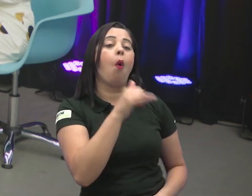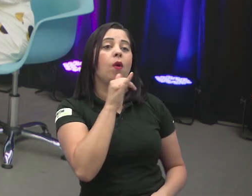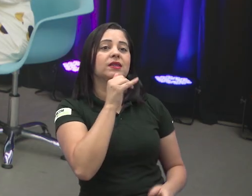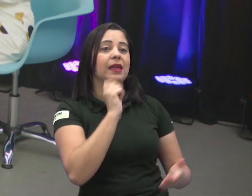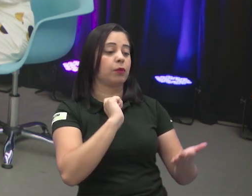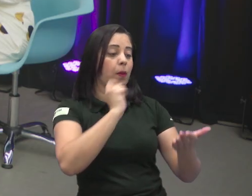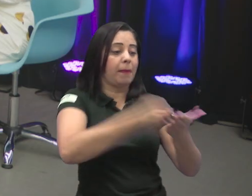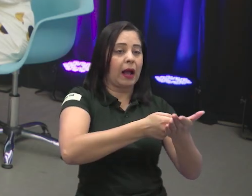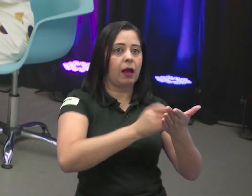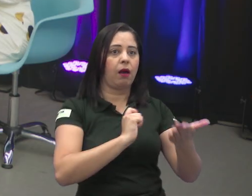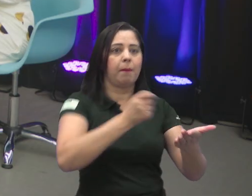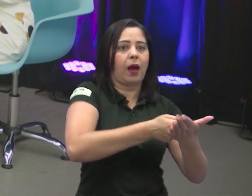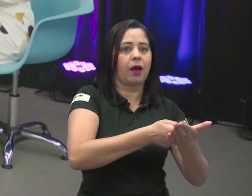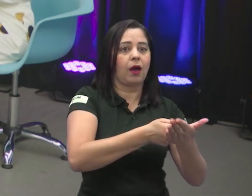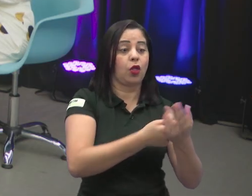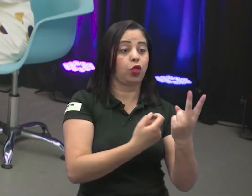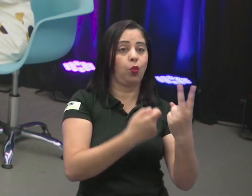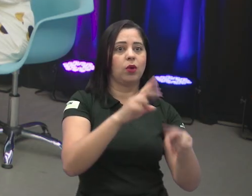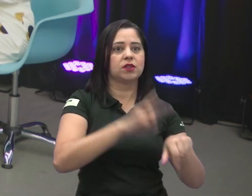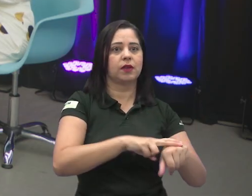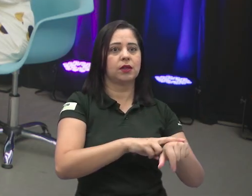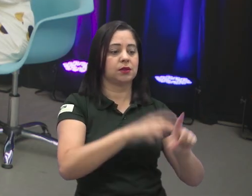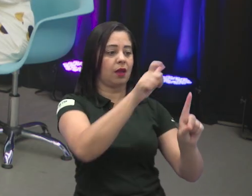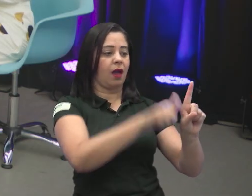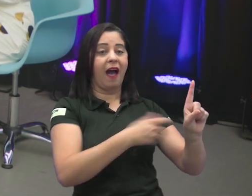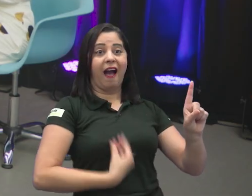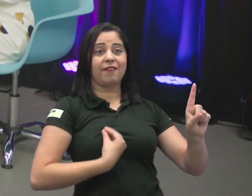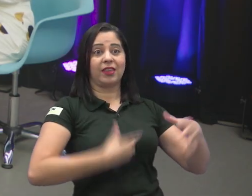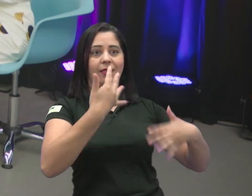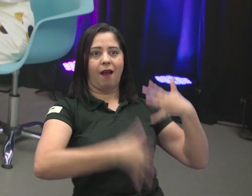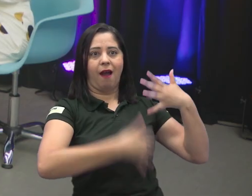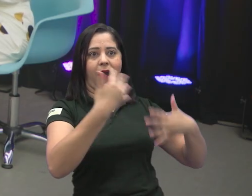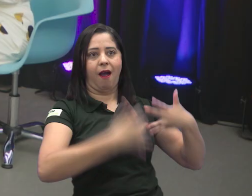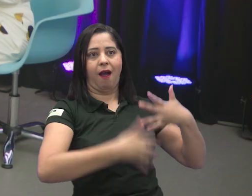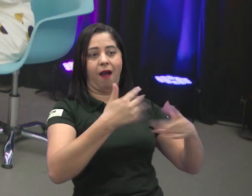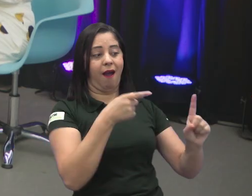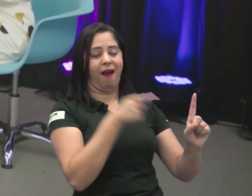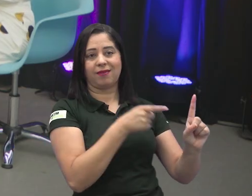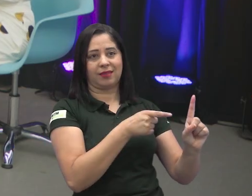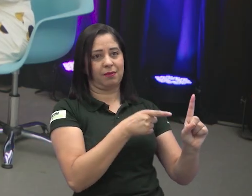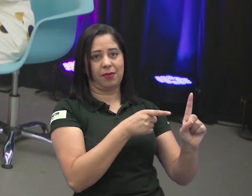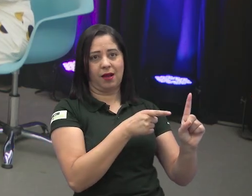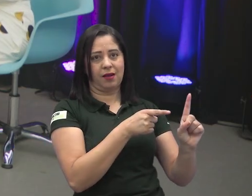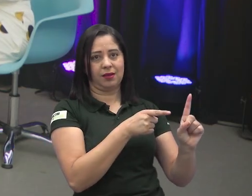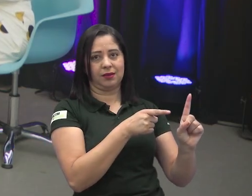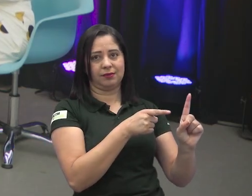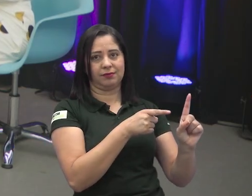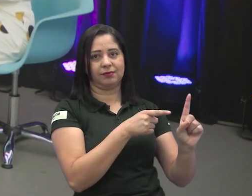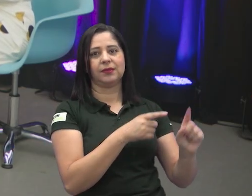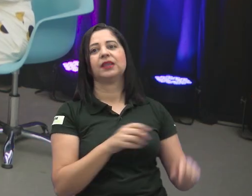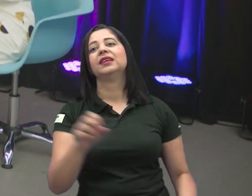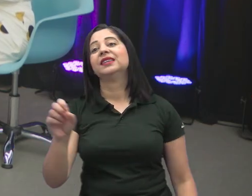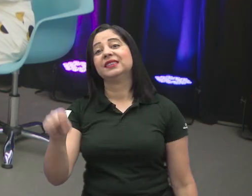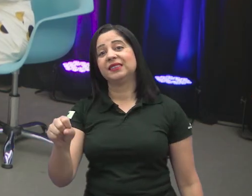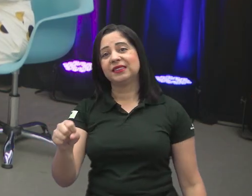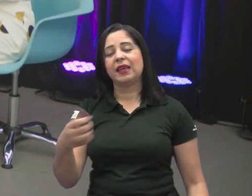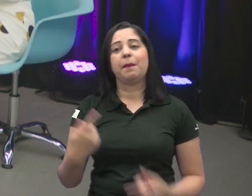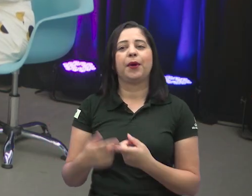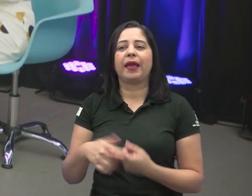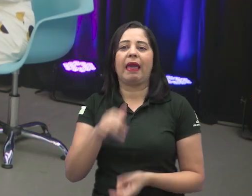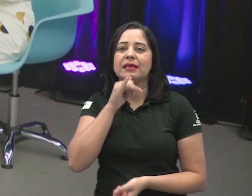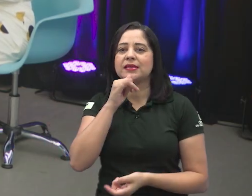2 vezes, e aí ele começa a se atrapalhar com aquelas atividades que ele fazia muito bem. Ou seja, é uma atividade